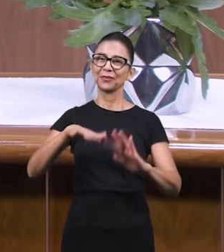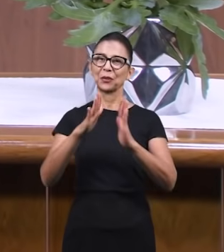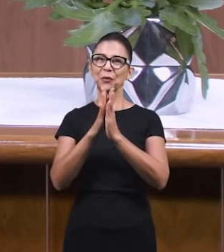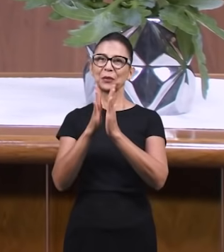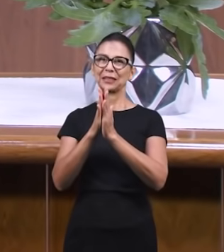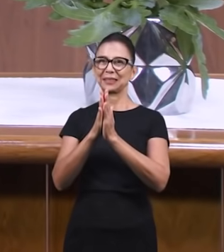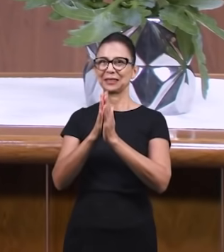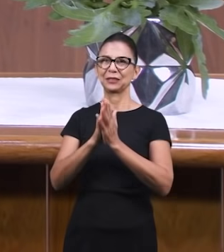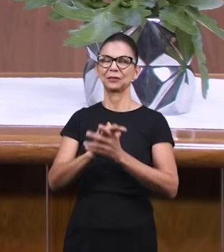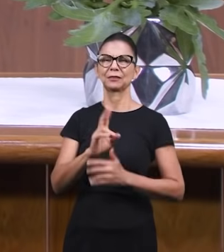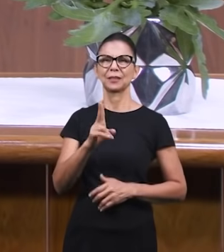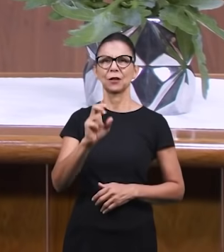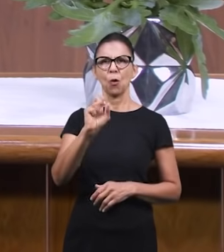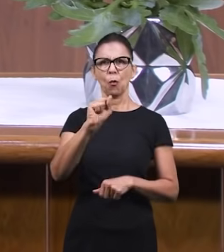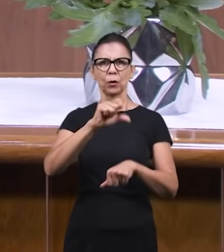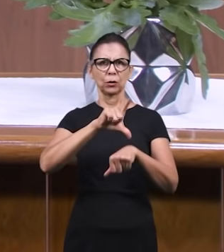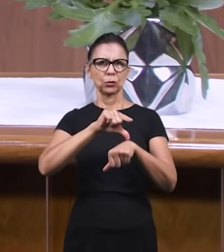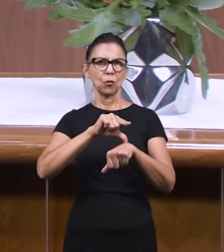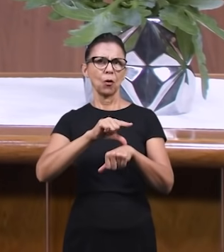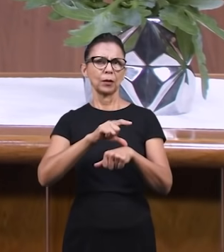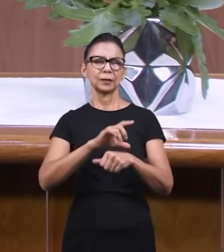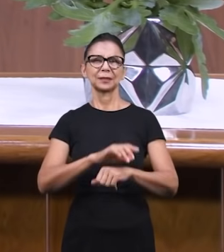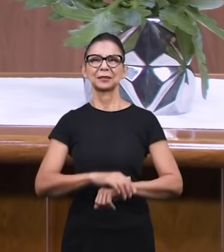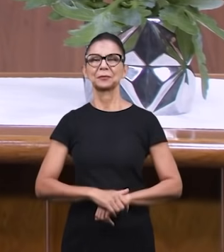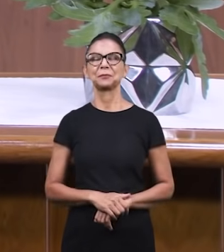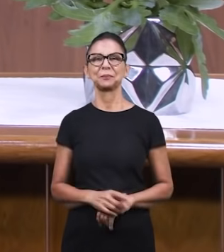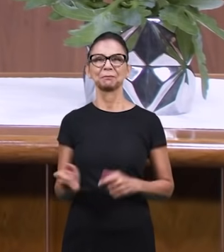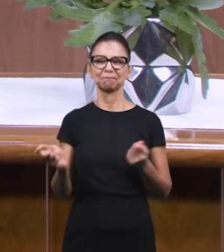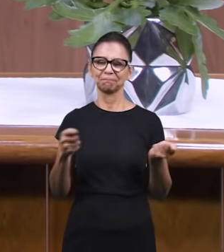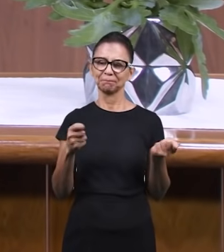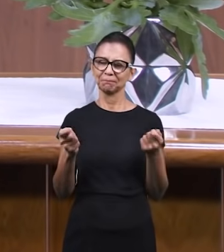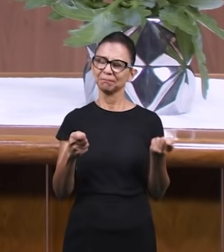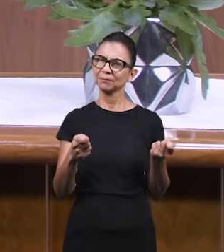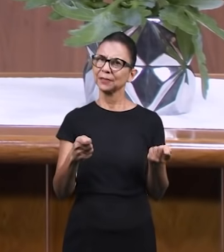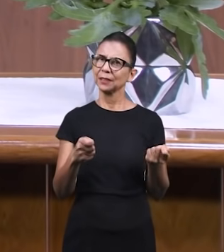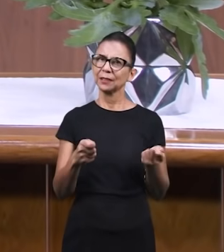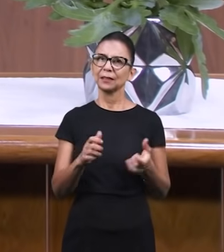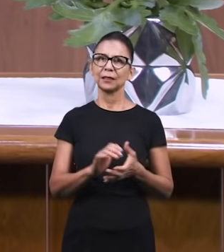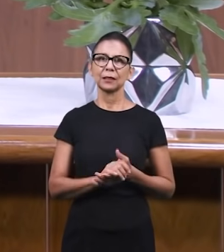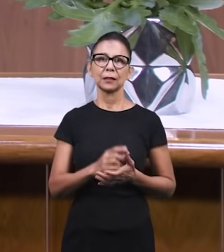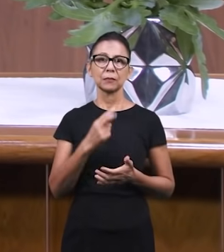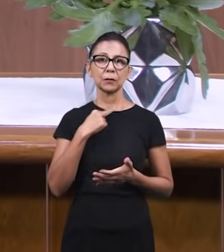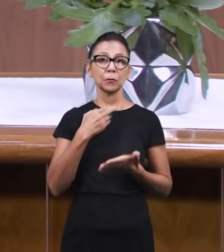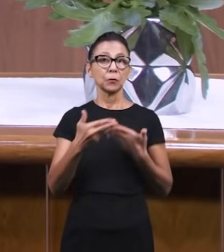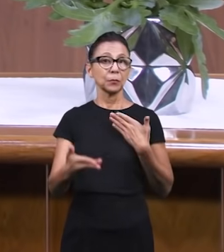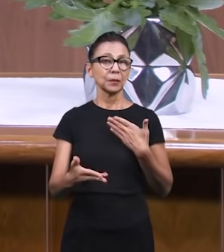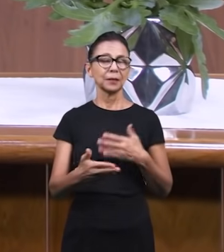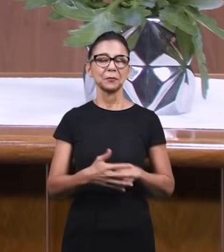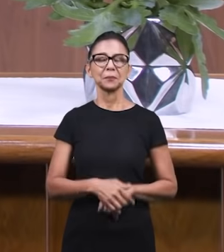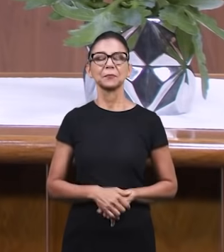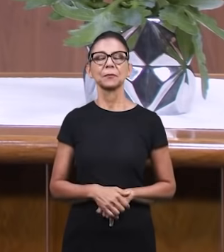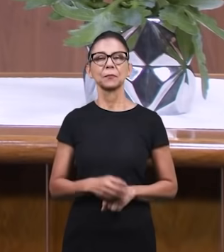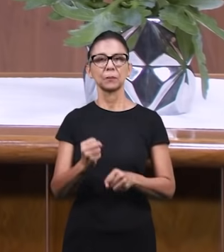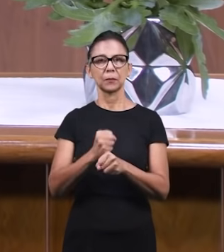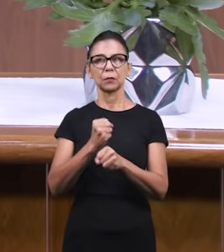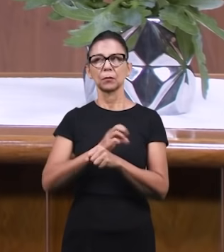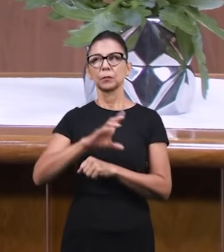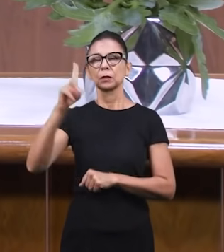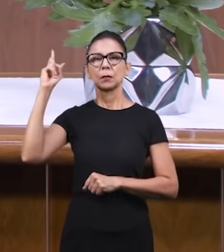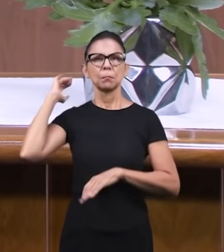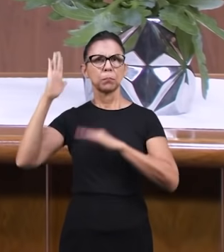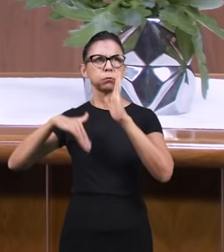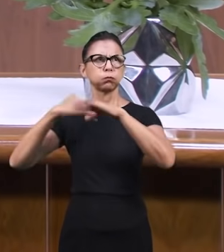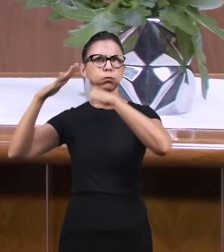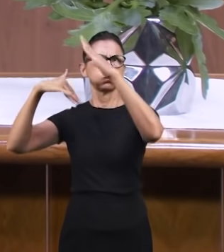20 horas, no mesmo horário. Não deixe de participar conosco. A obra de Deus, ela é dinâmica.